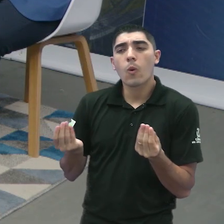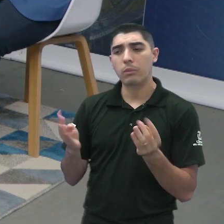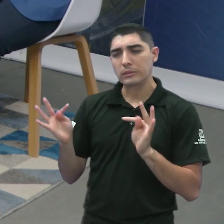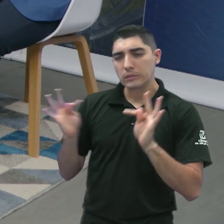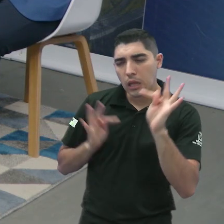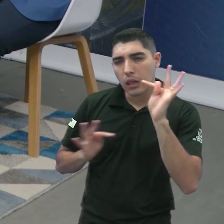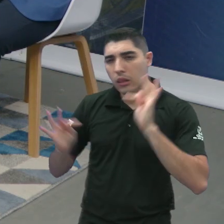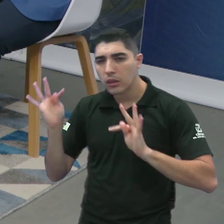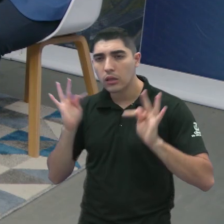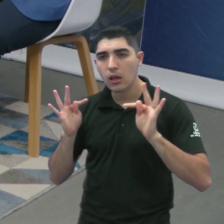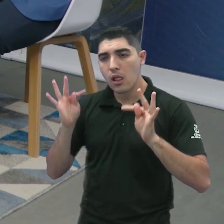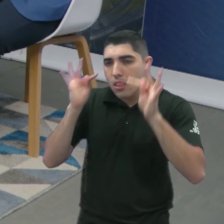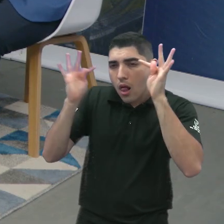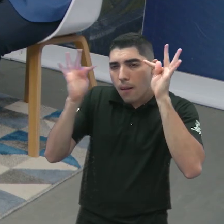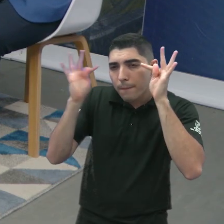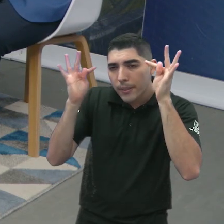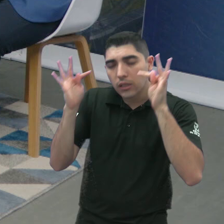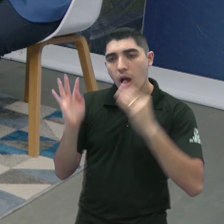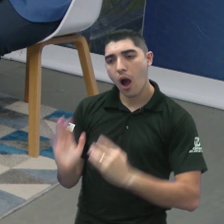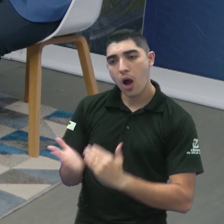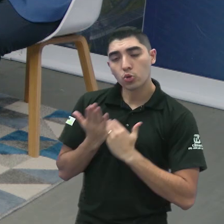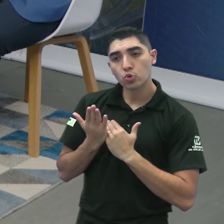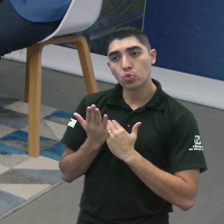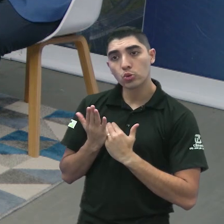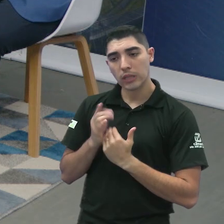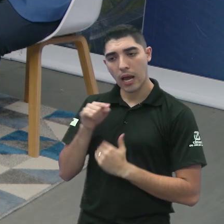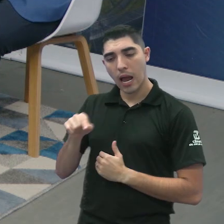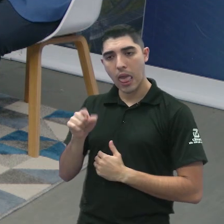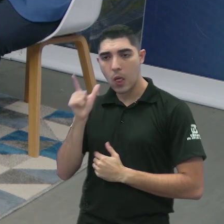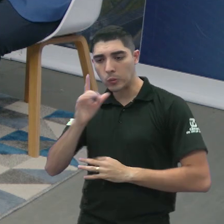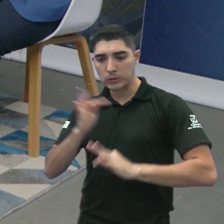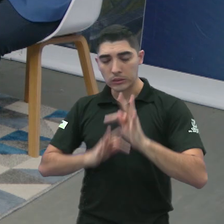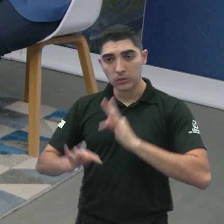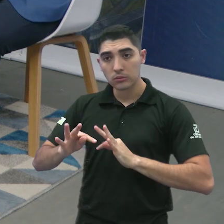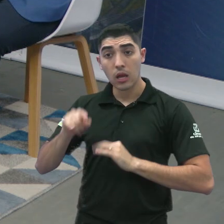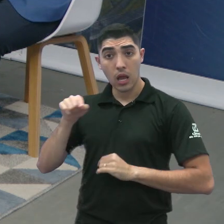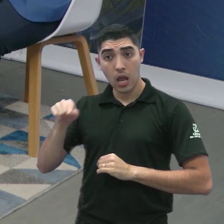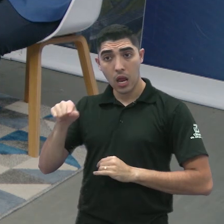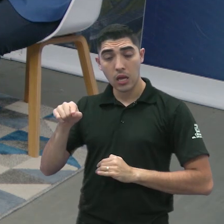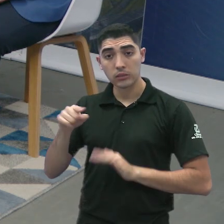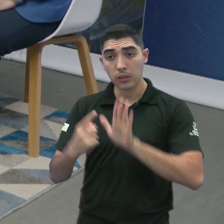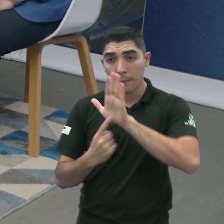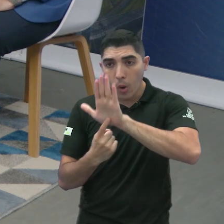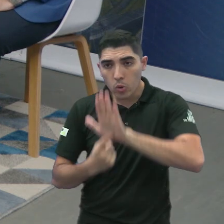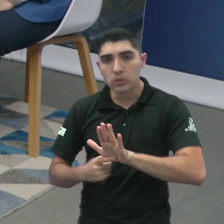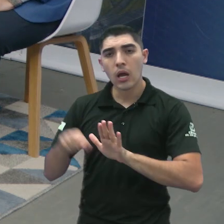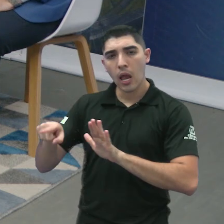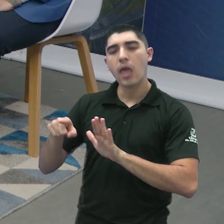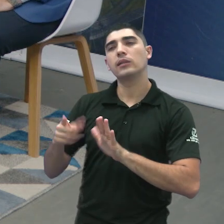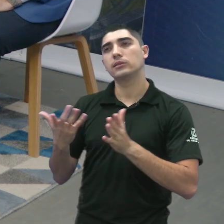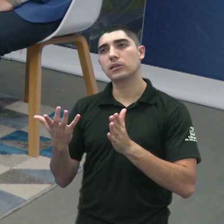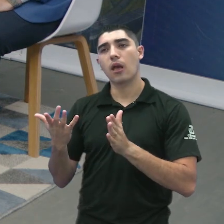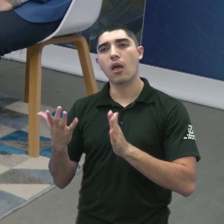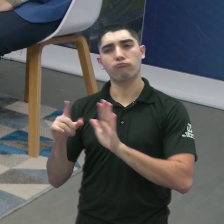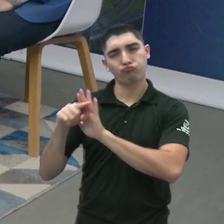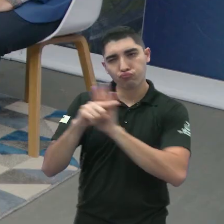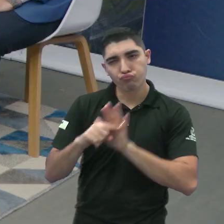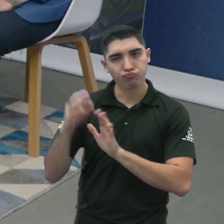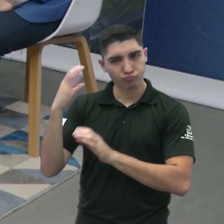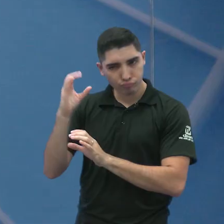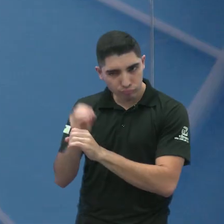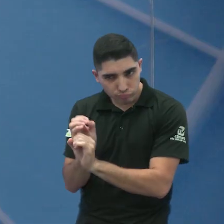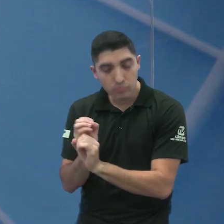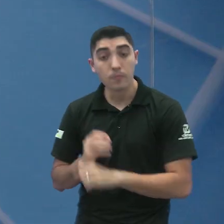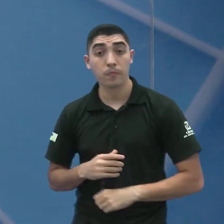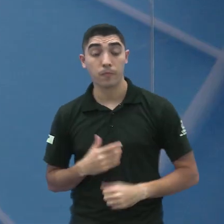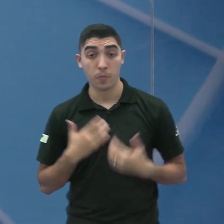têm mostrado mais eficaz, né, nos tratamentos, segundo as evidências científicas? Nesses